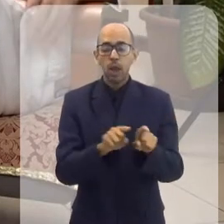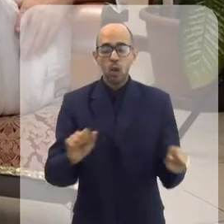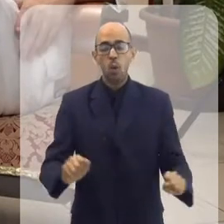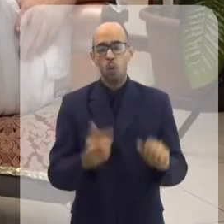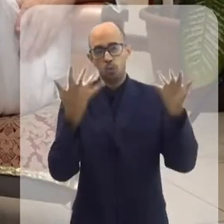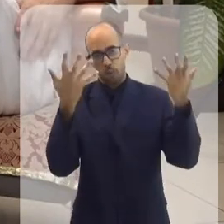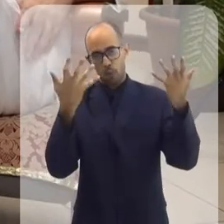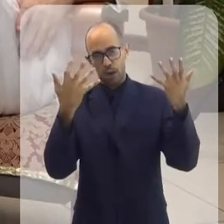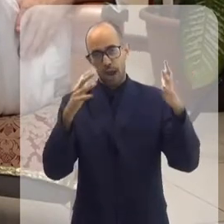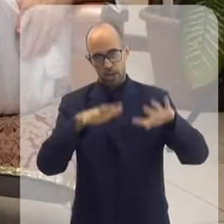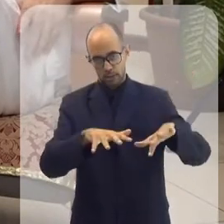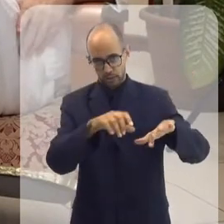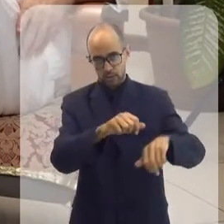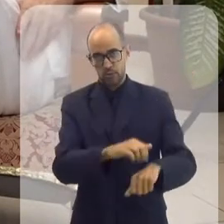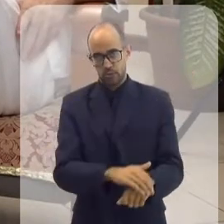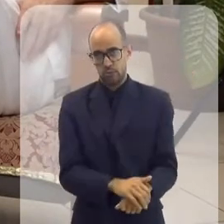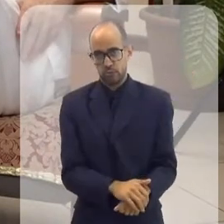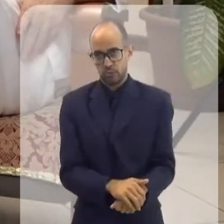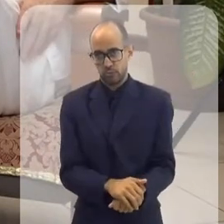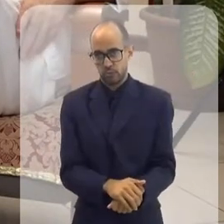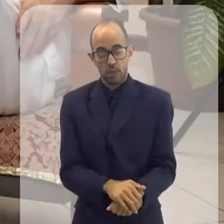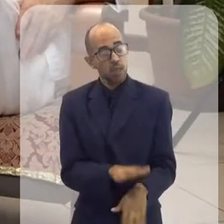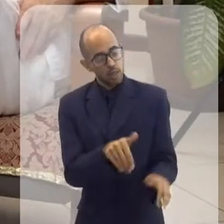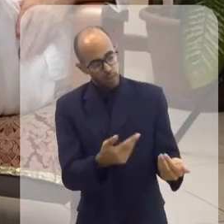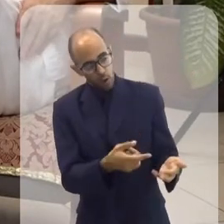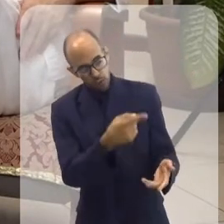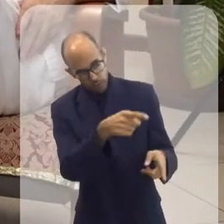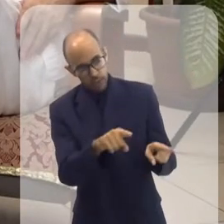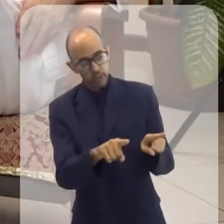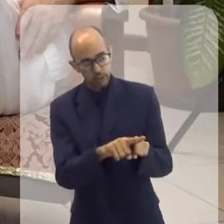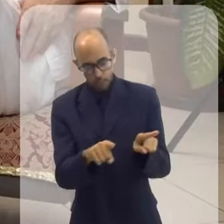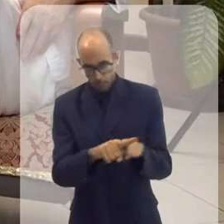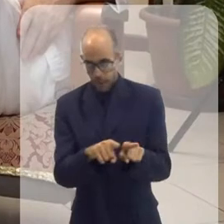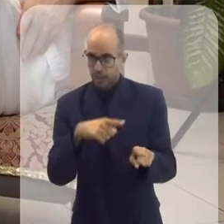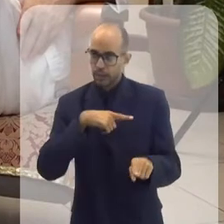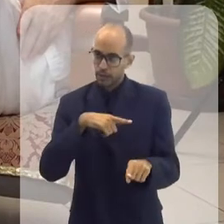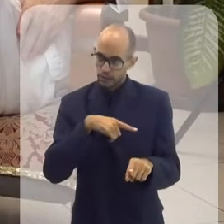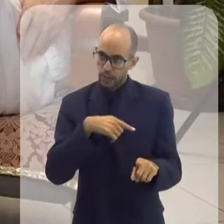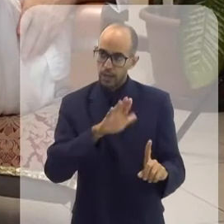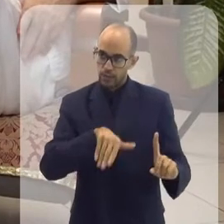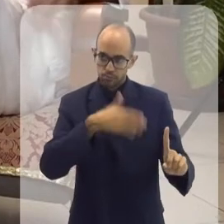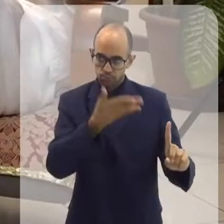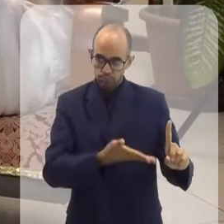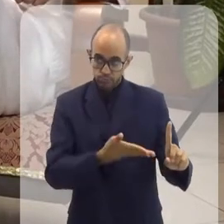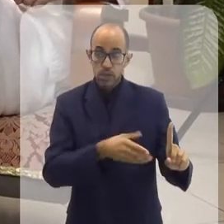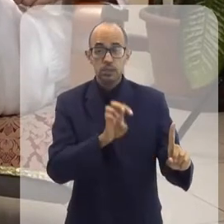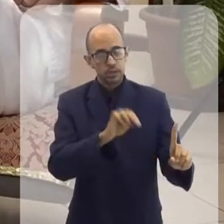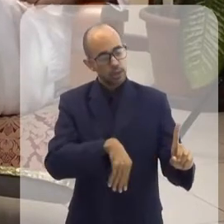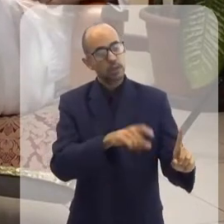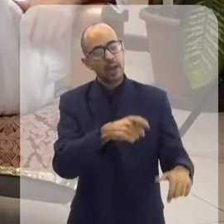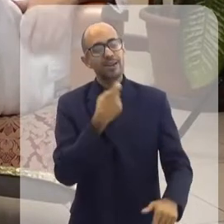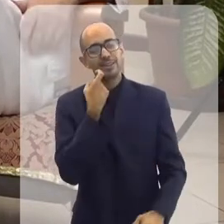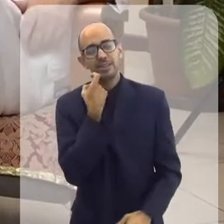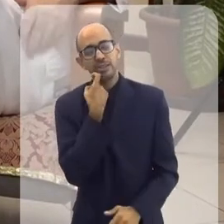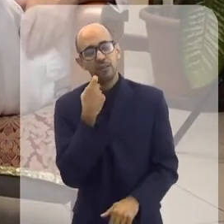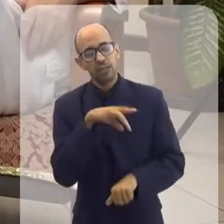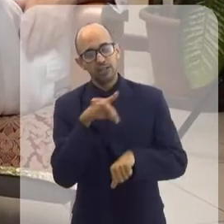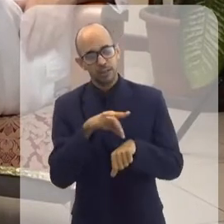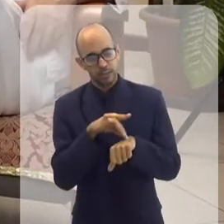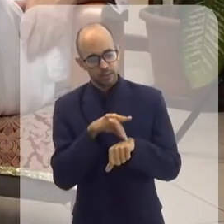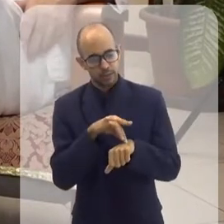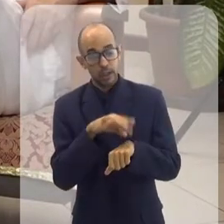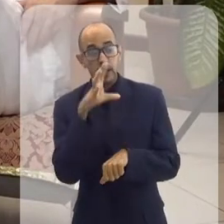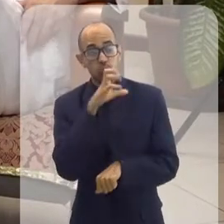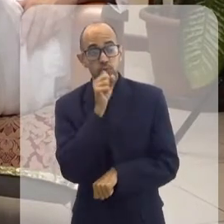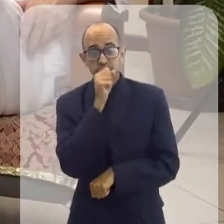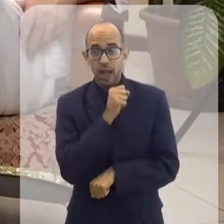Celebrar isso não te lembrares então vocês fazem vocês tem um ritual de você eu fico na sexta-feira santa